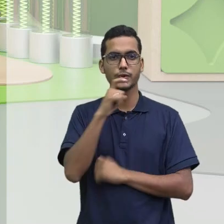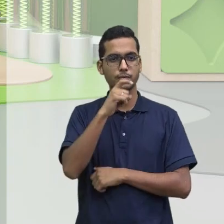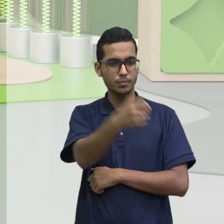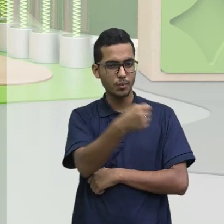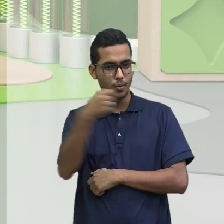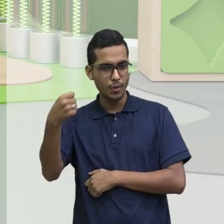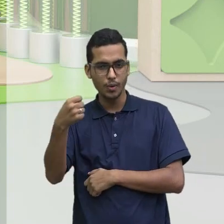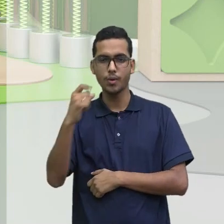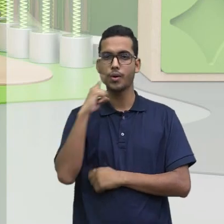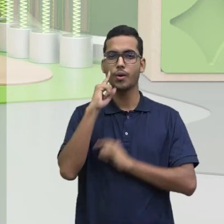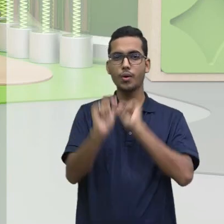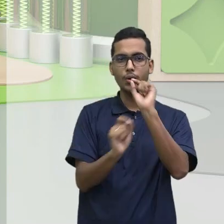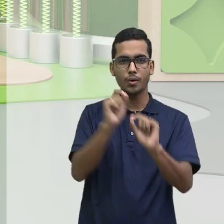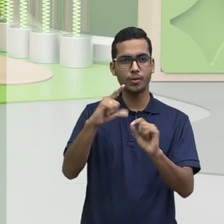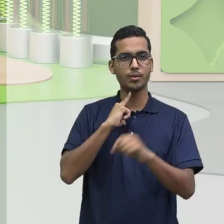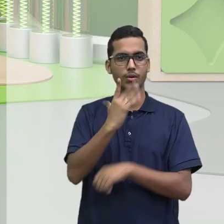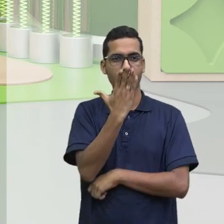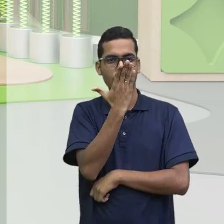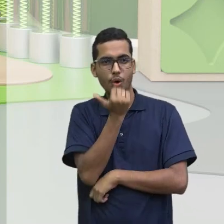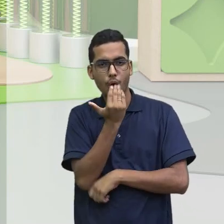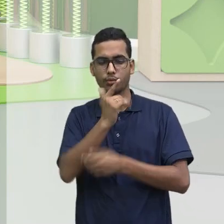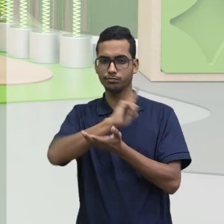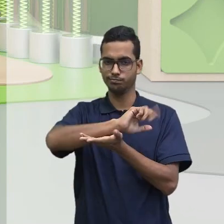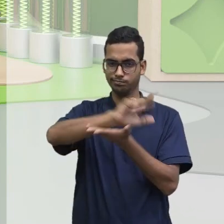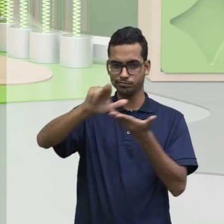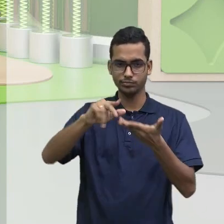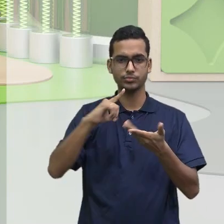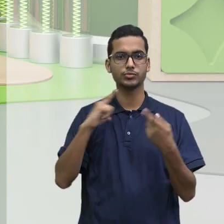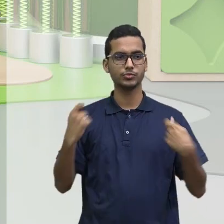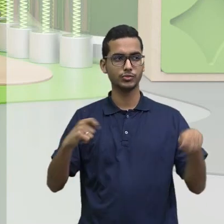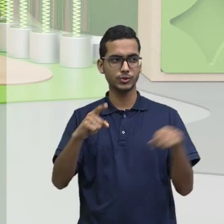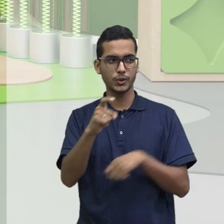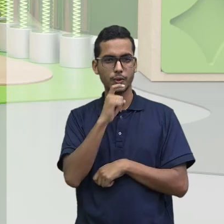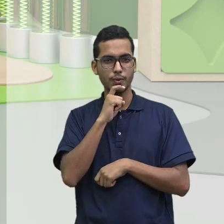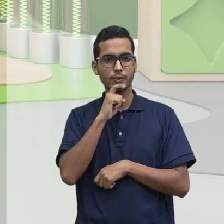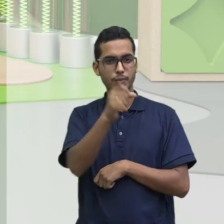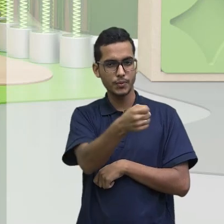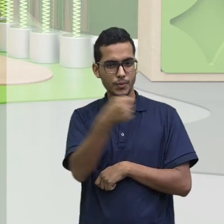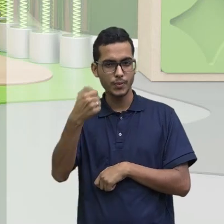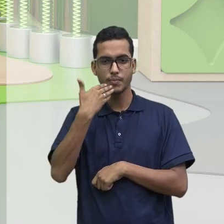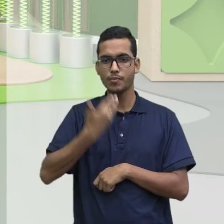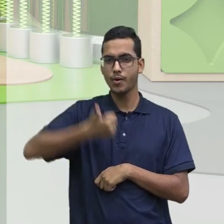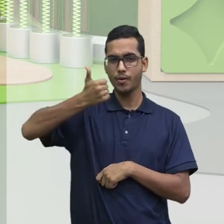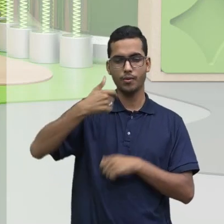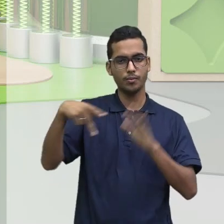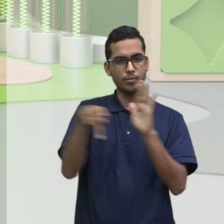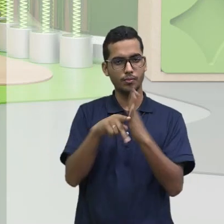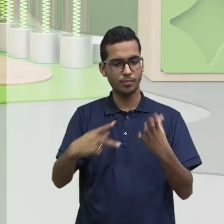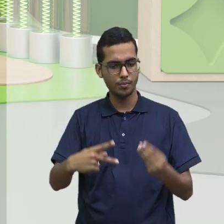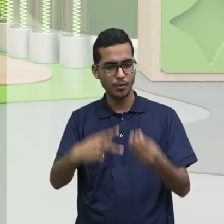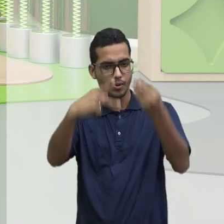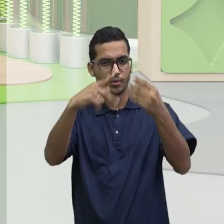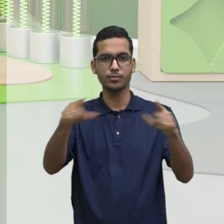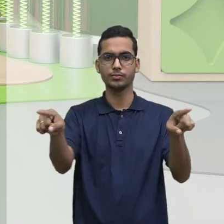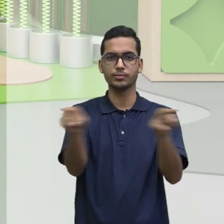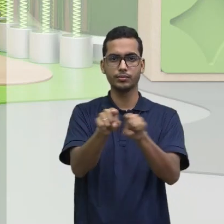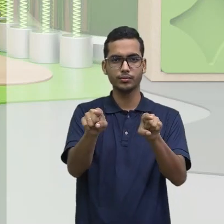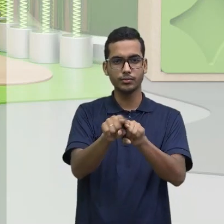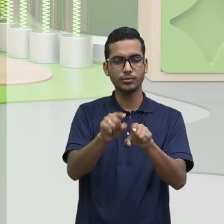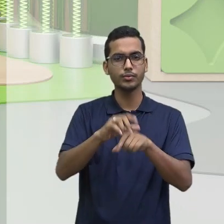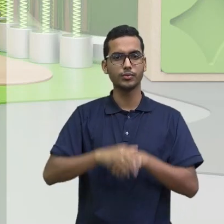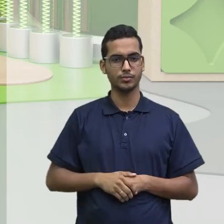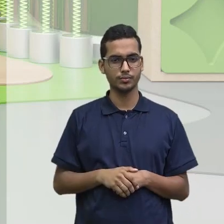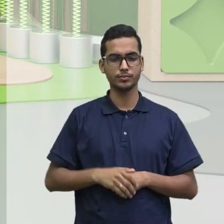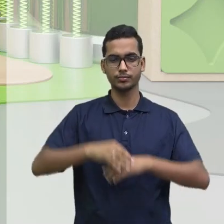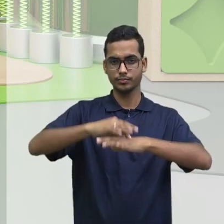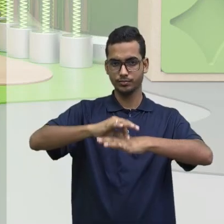vai colocar alimentos que precisam de uma refrigeração maior, como proteínas, a carne, o frango, o peixe,